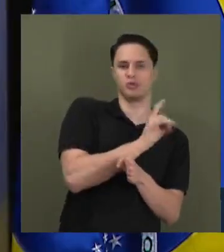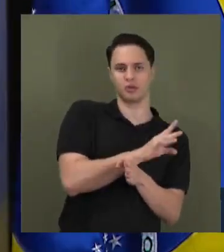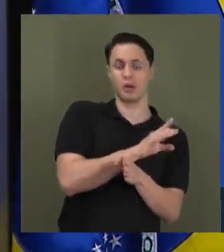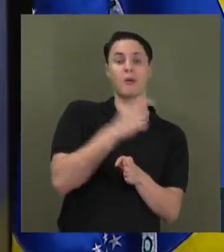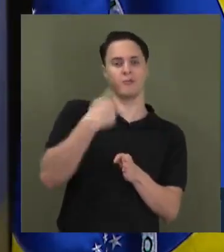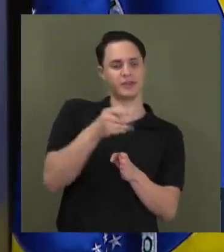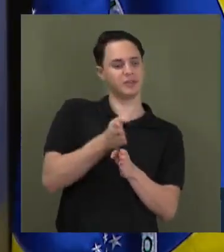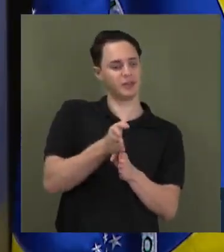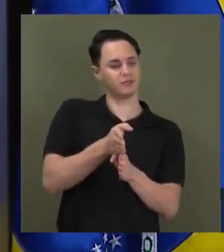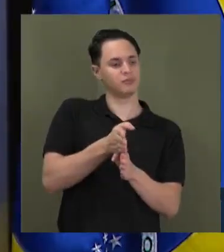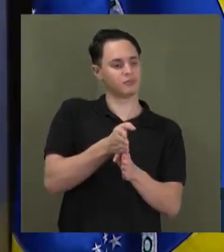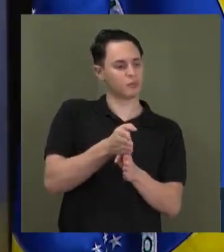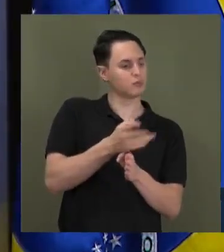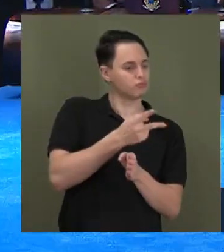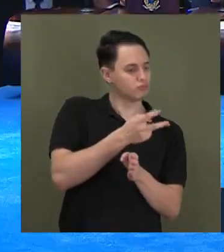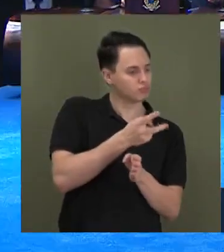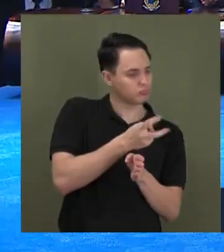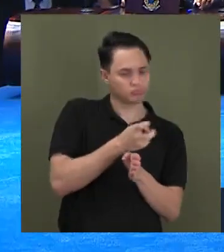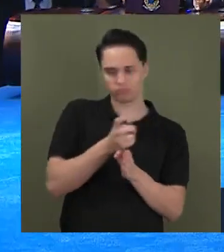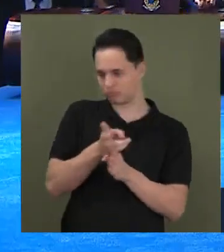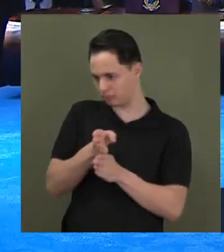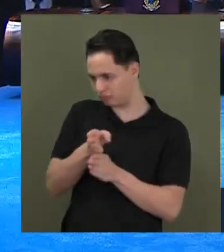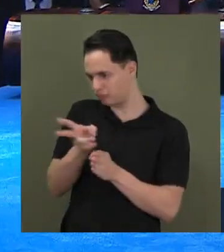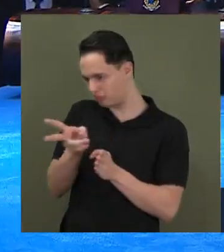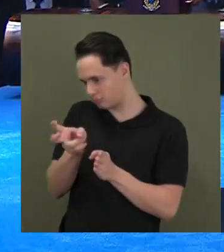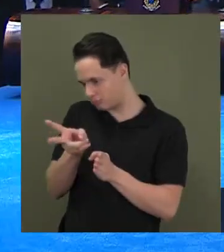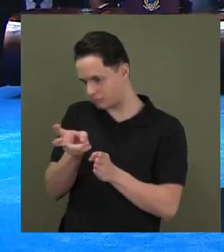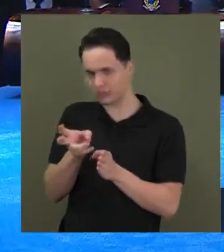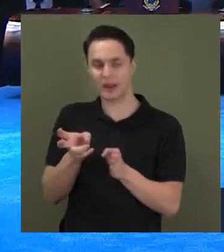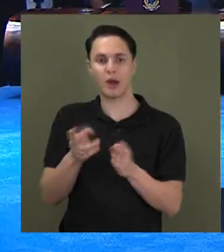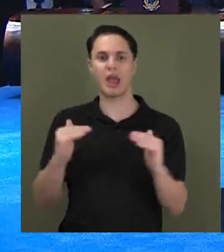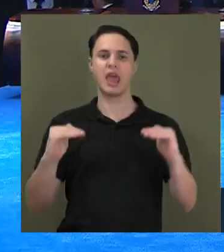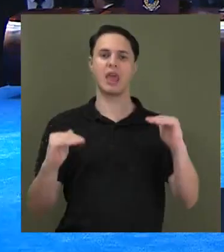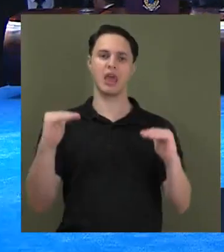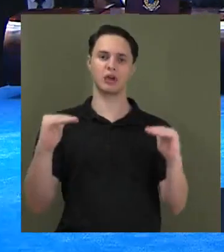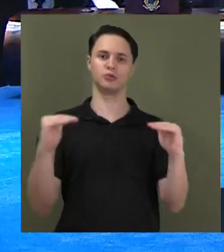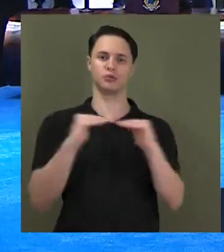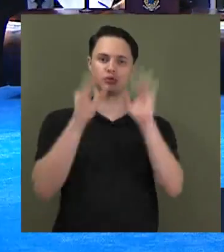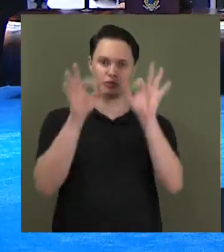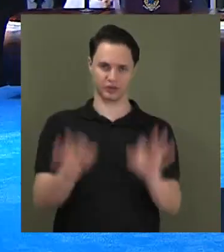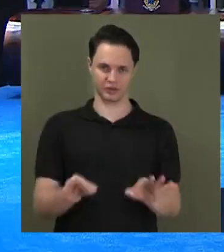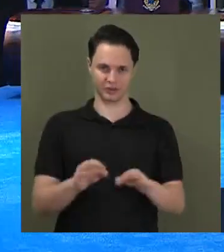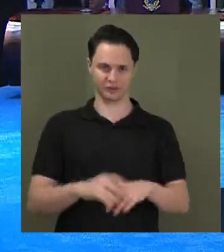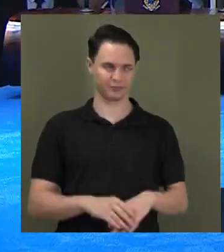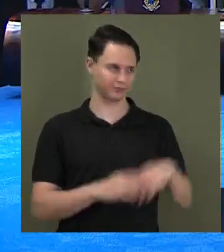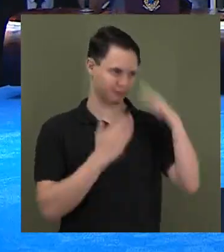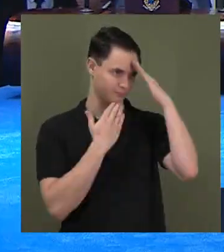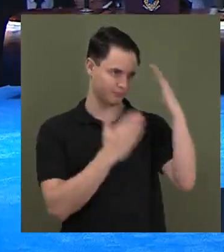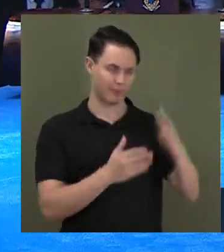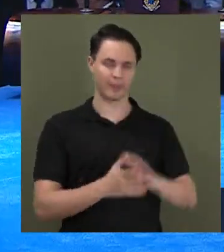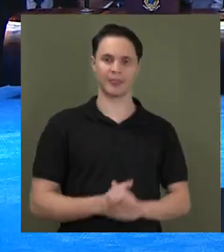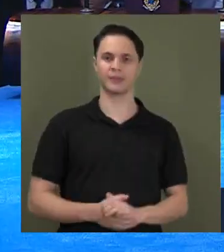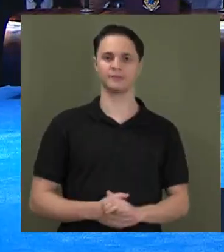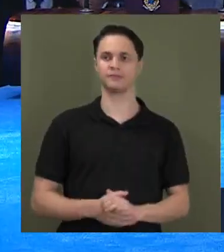haja justiça, haja equilíbrio, e esse é o objetivo. Muito obrigado, senhor presidente. Senador Girão, o senhor me concede uma parte? Claro.